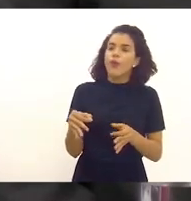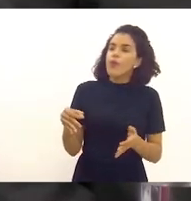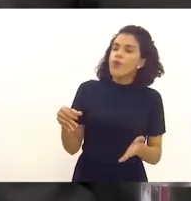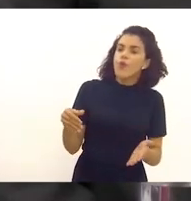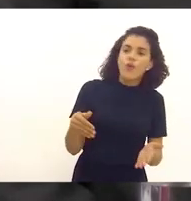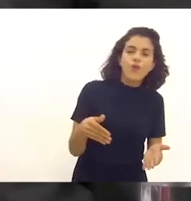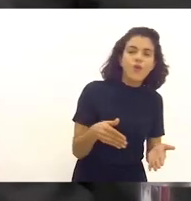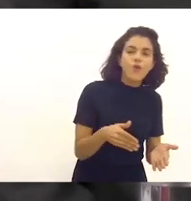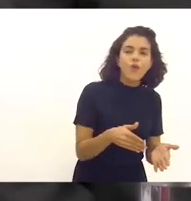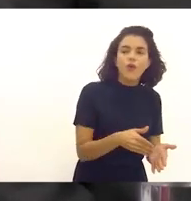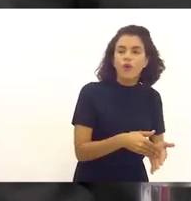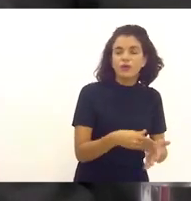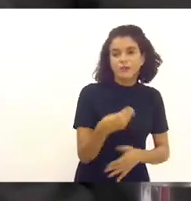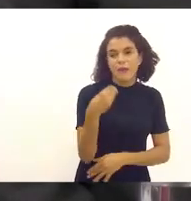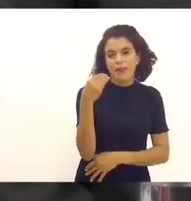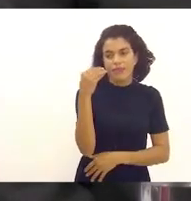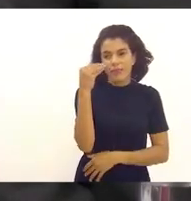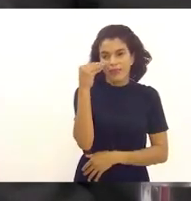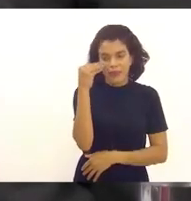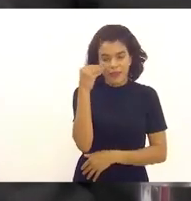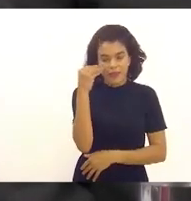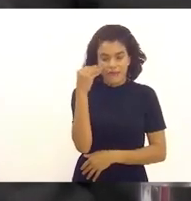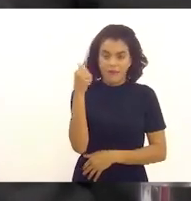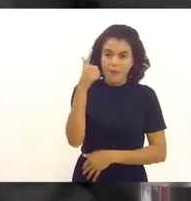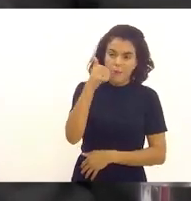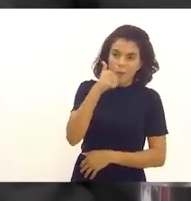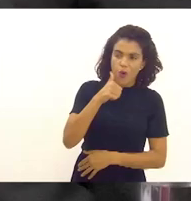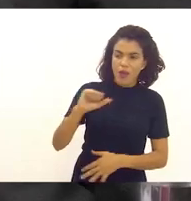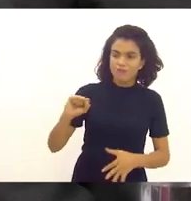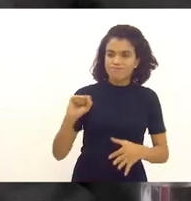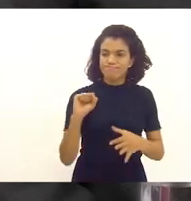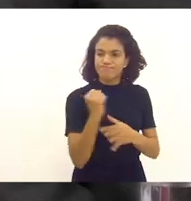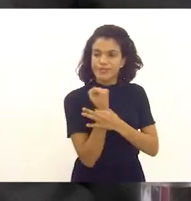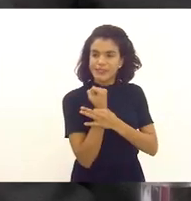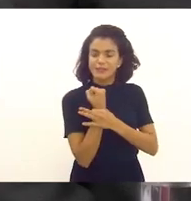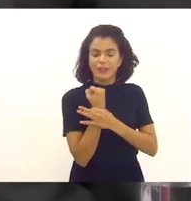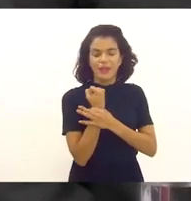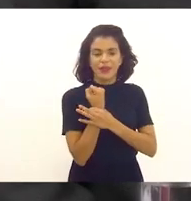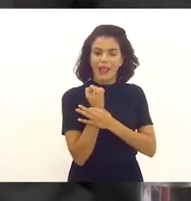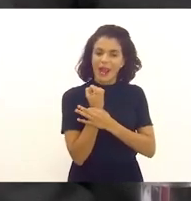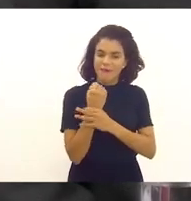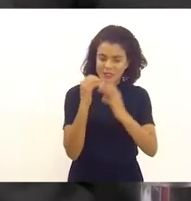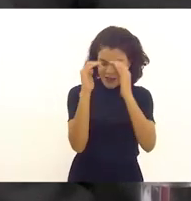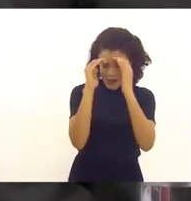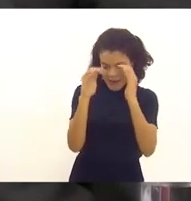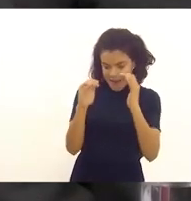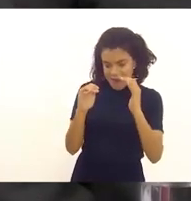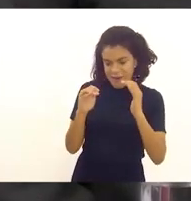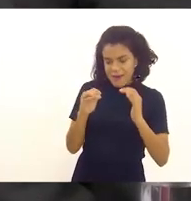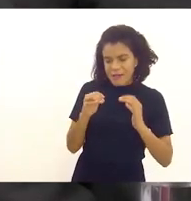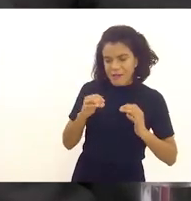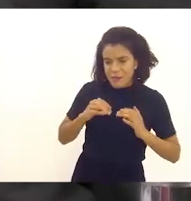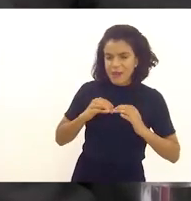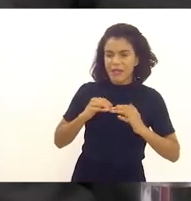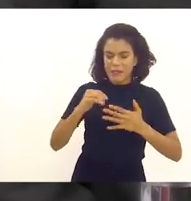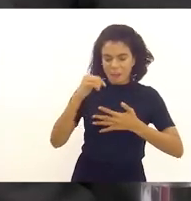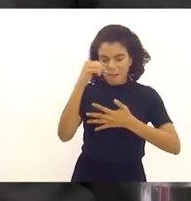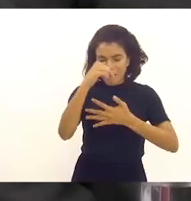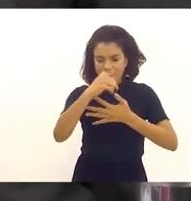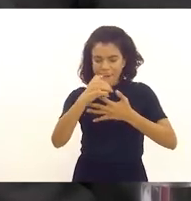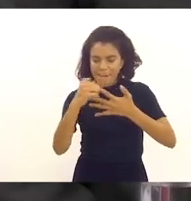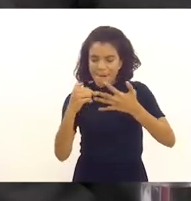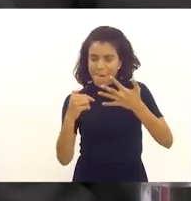Bastião é ali que a mulher tem que ser assegurar de que vai ser ouvido de que seus argumentos serão acolhidos